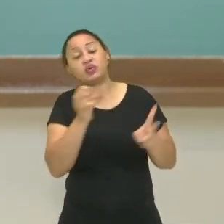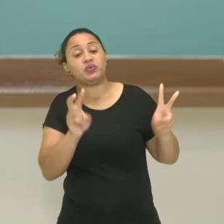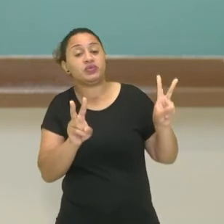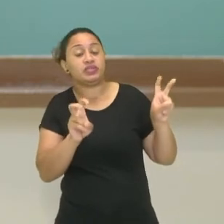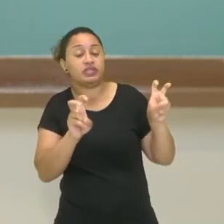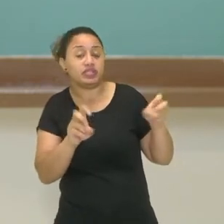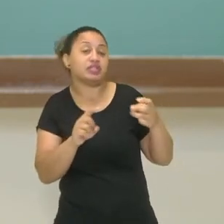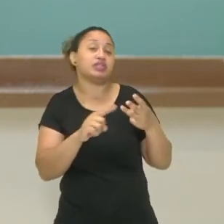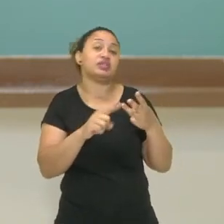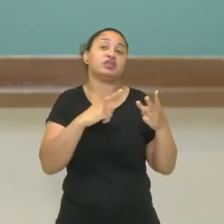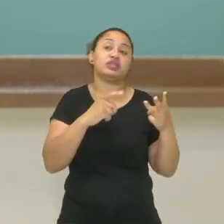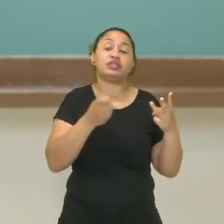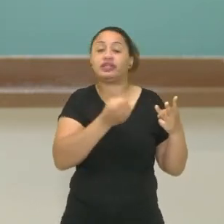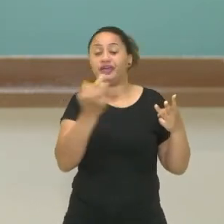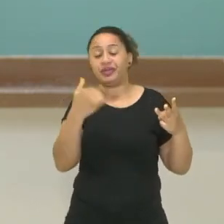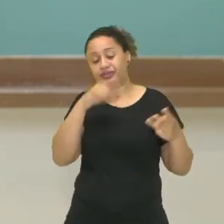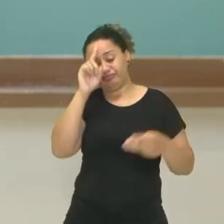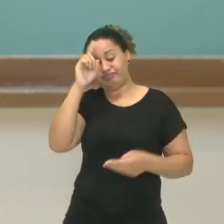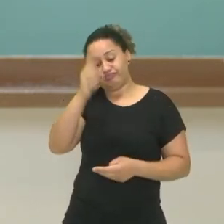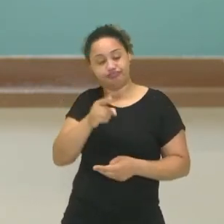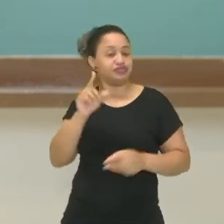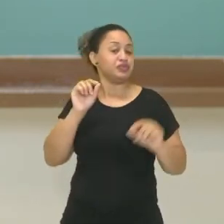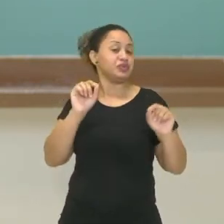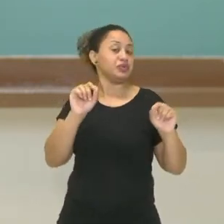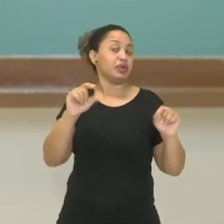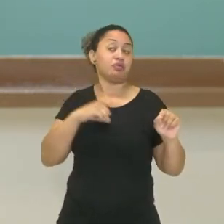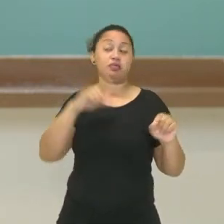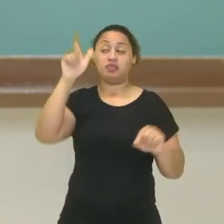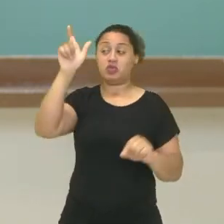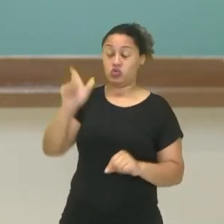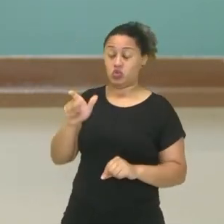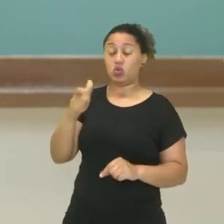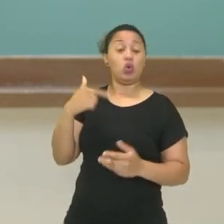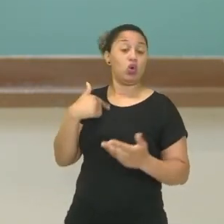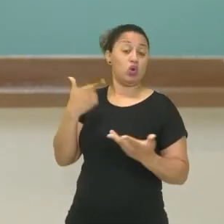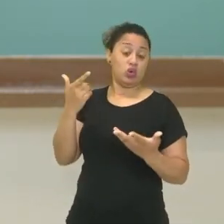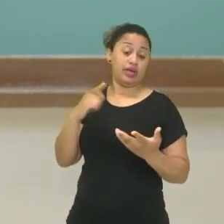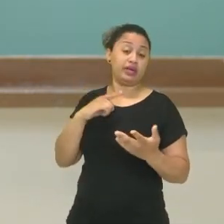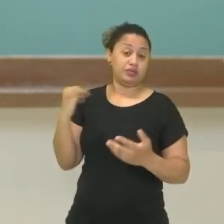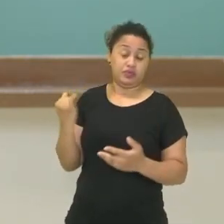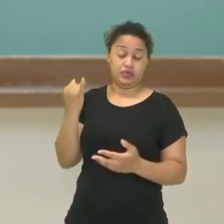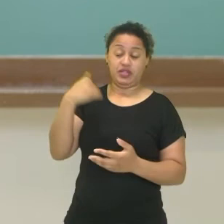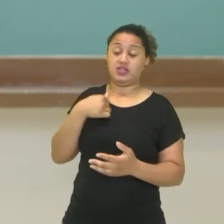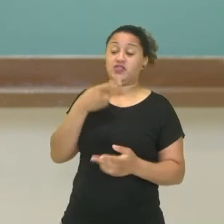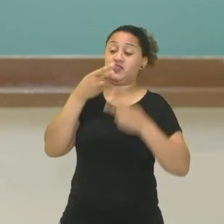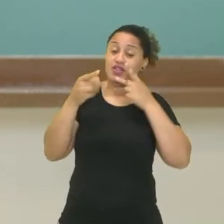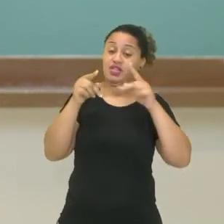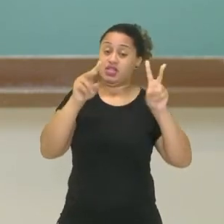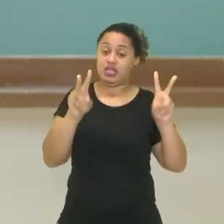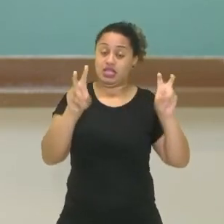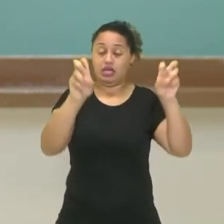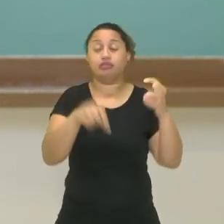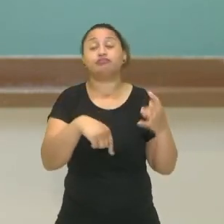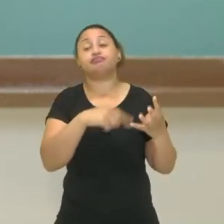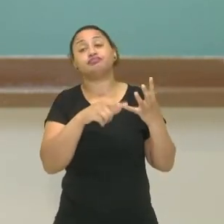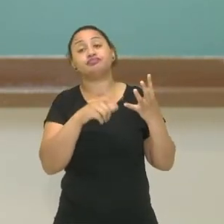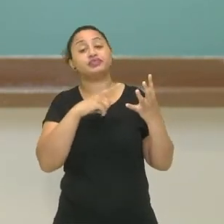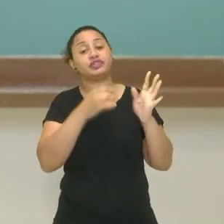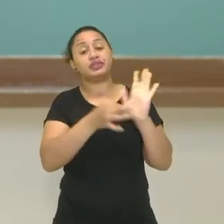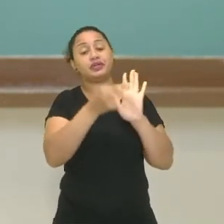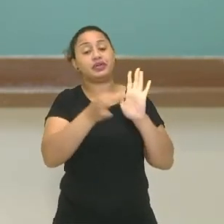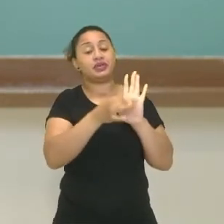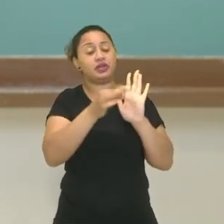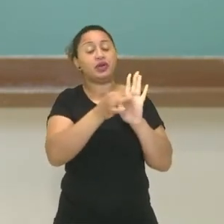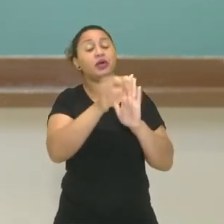citação, argumento de autoridade, quando alguém renomado fala sobre o assunto, argumento de causa e